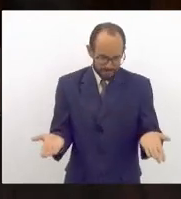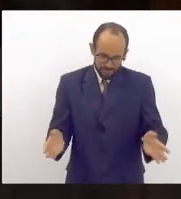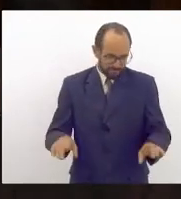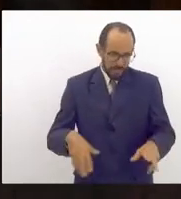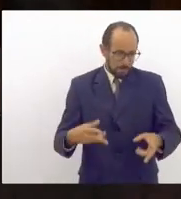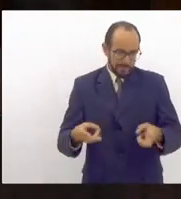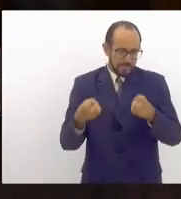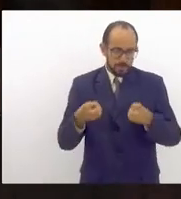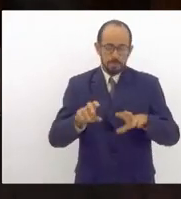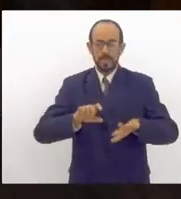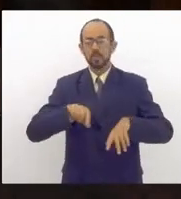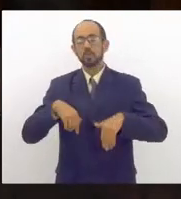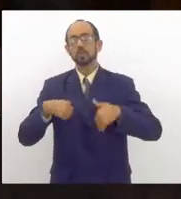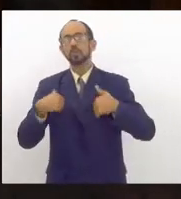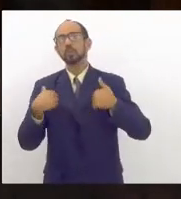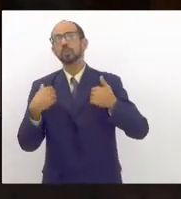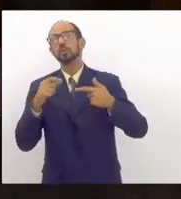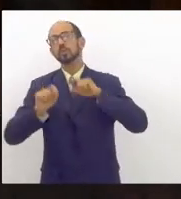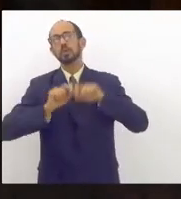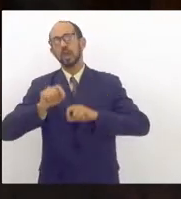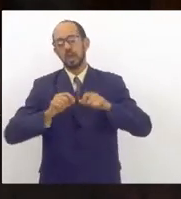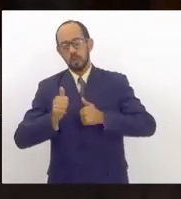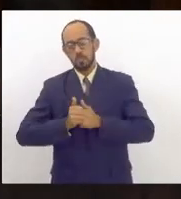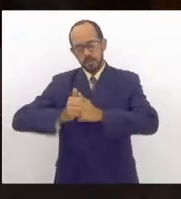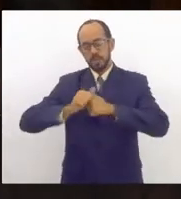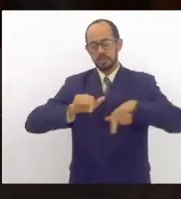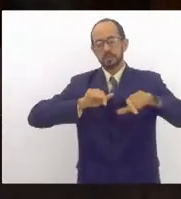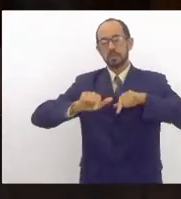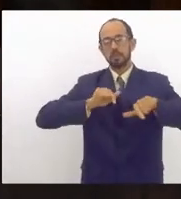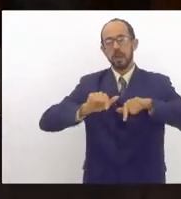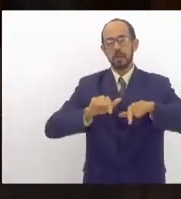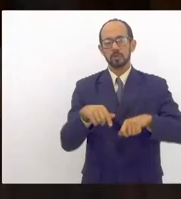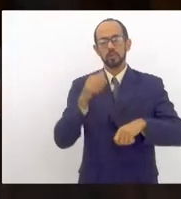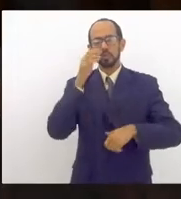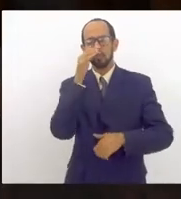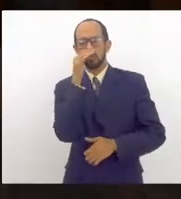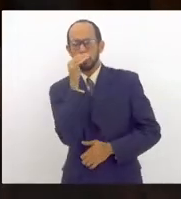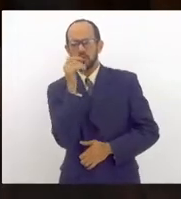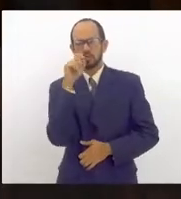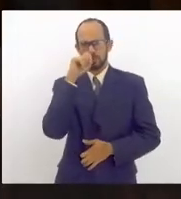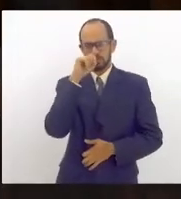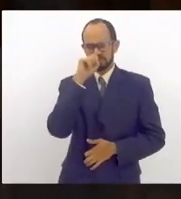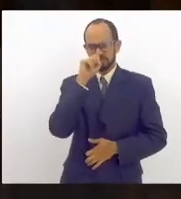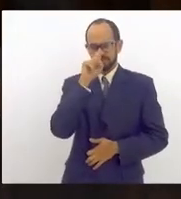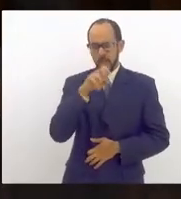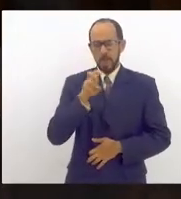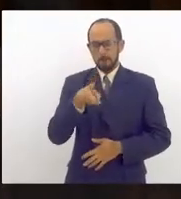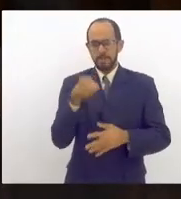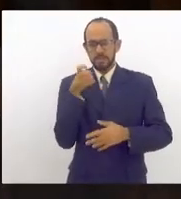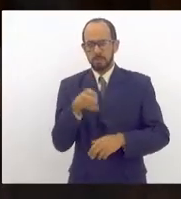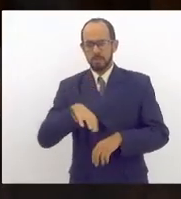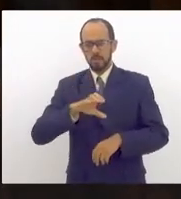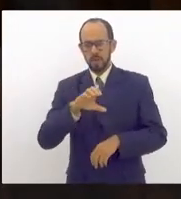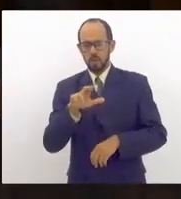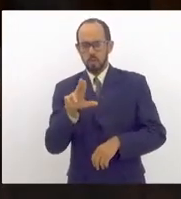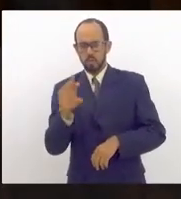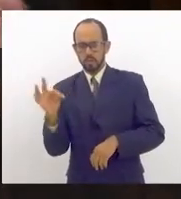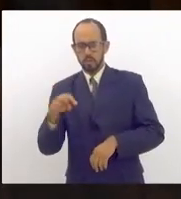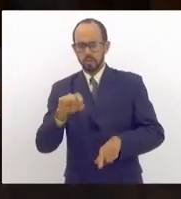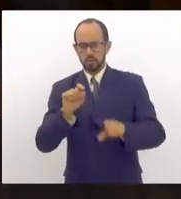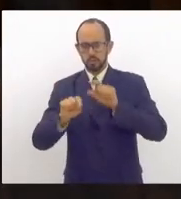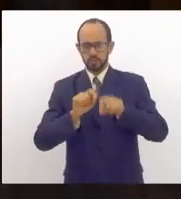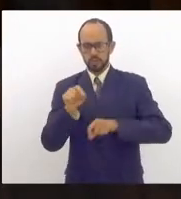o documento acompanhando o trabalho é curioso e pensando desde a Central Única dos Trabalhadores das trabalhadoras o tanto de lutas